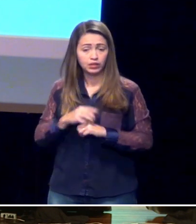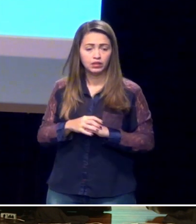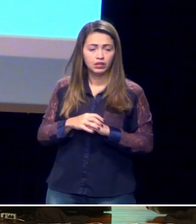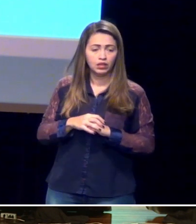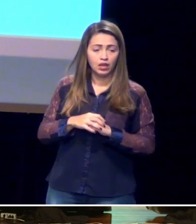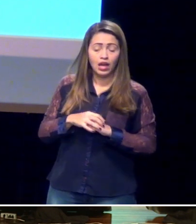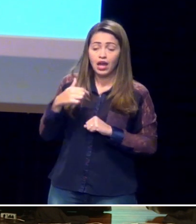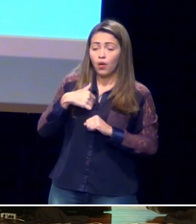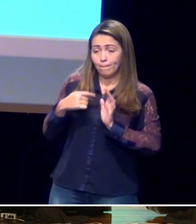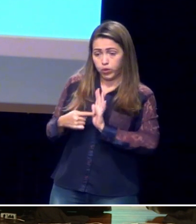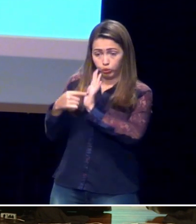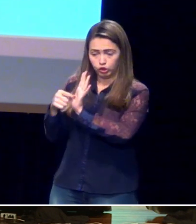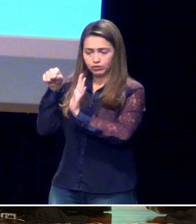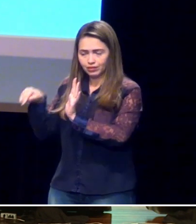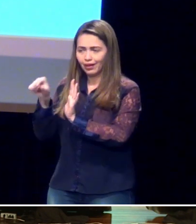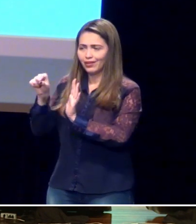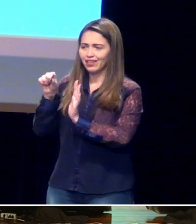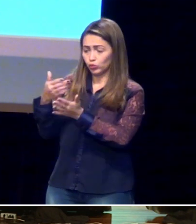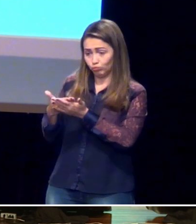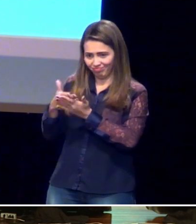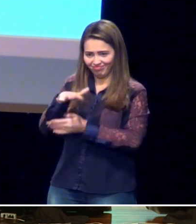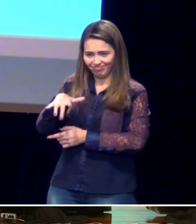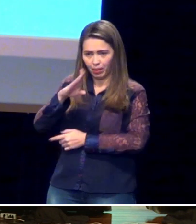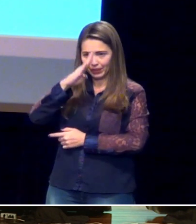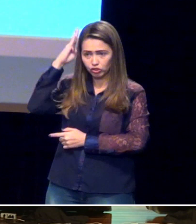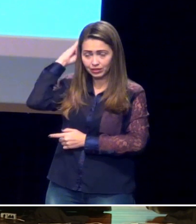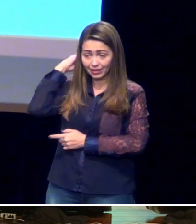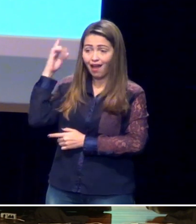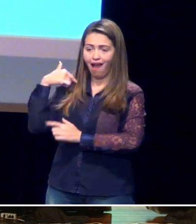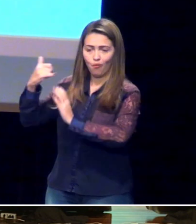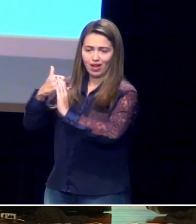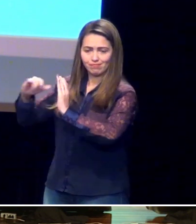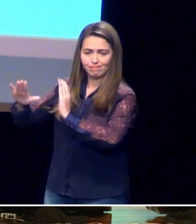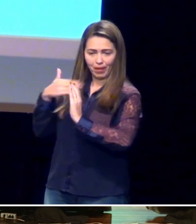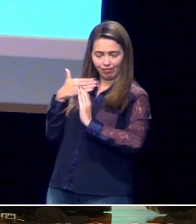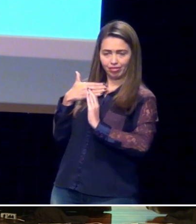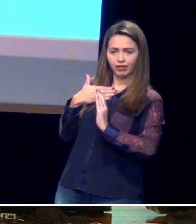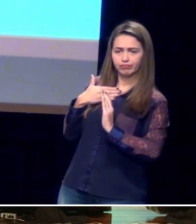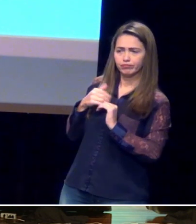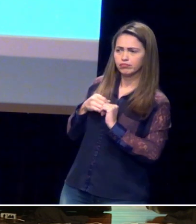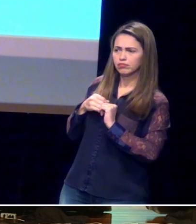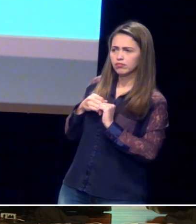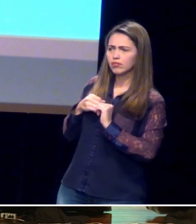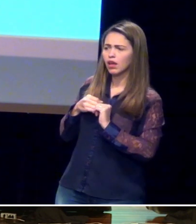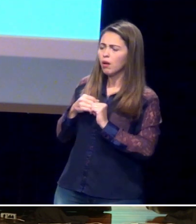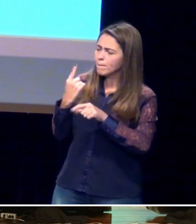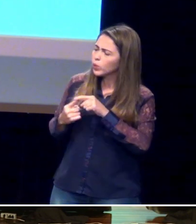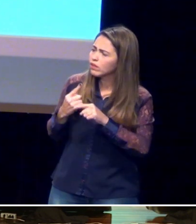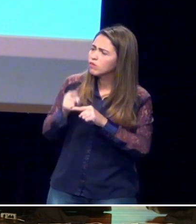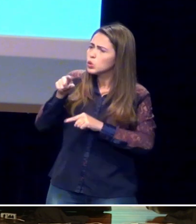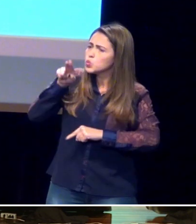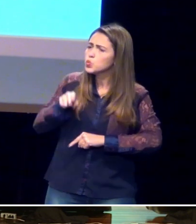e eu apresentei aos estudos de Bakhtin, e um dia ela me manda um WhatsApp. Por que você nunca me